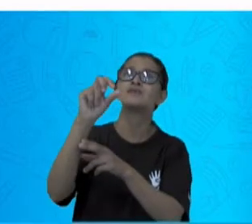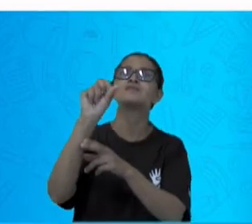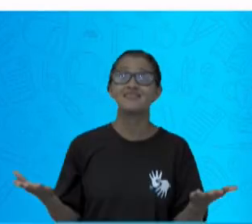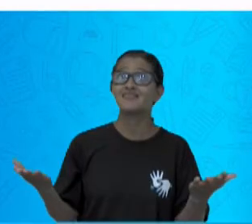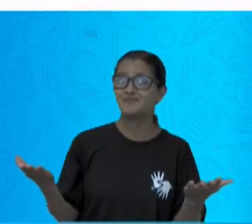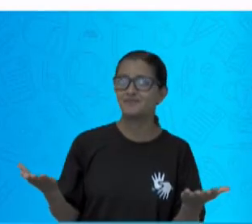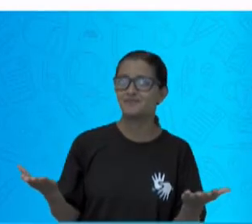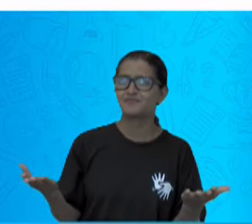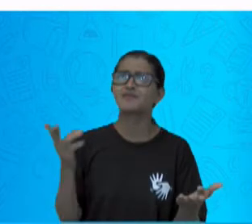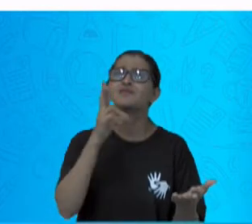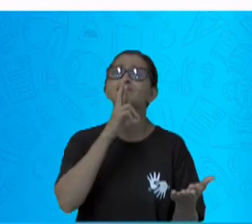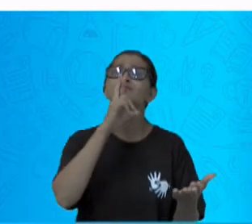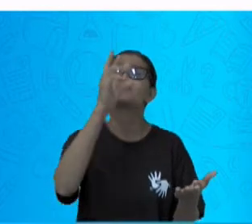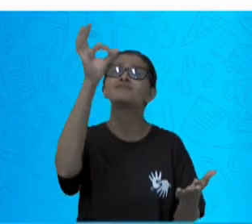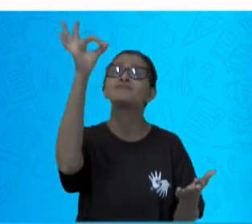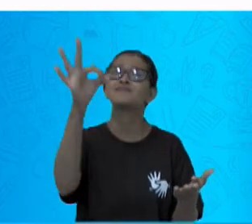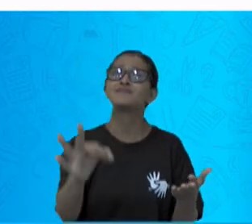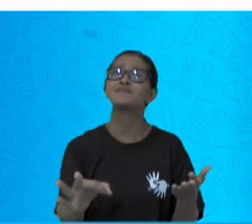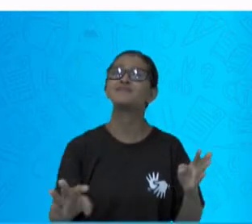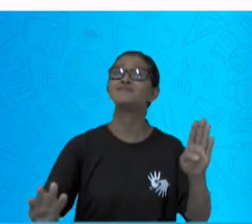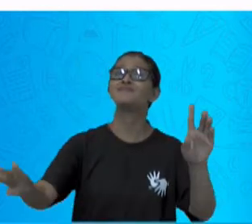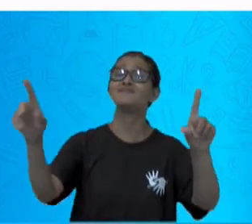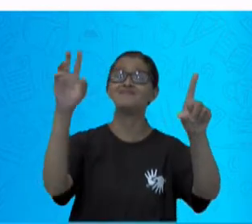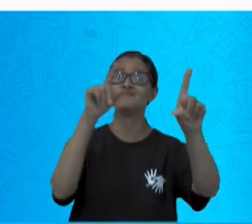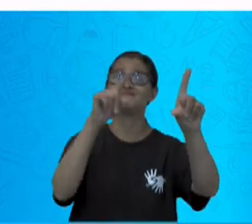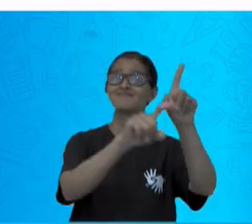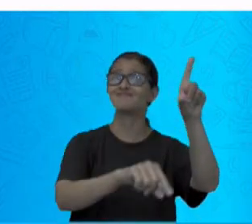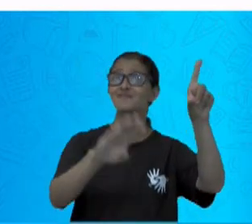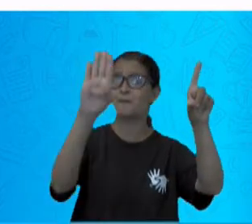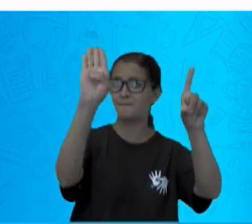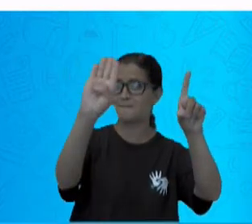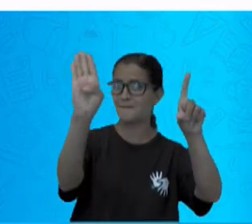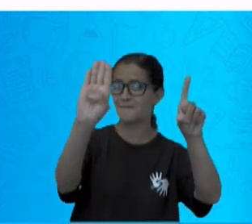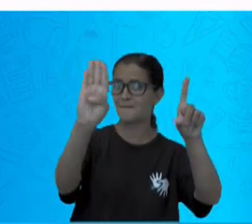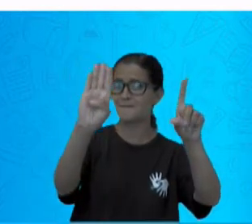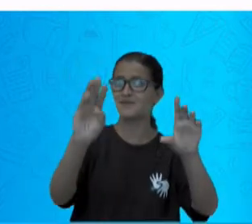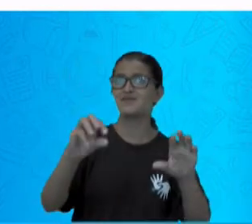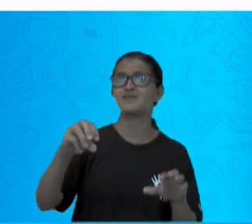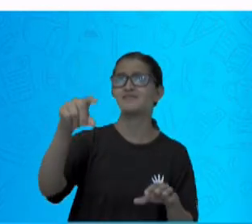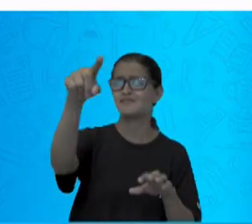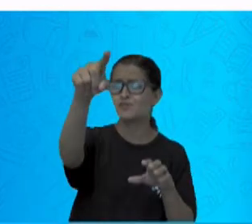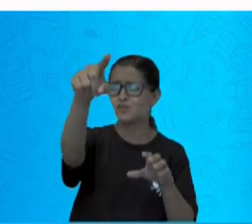390.625. Então, a resposta certa é a letra B,